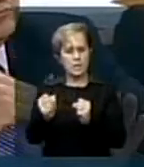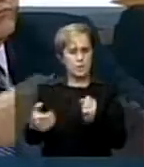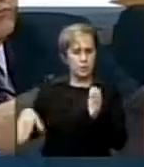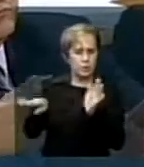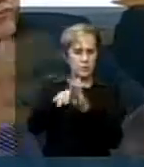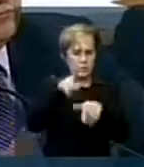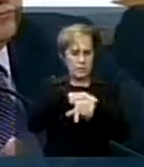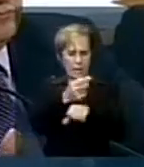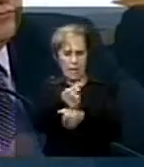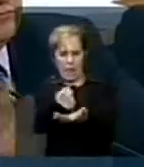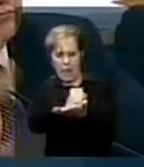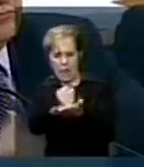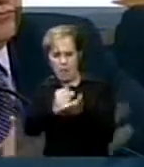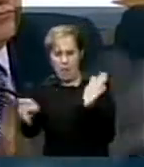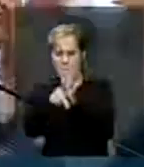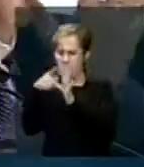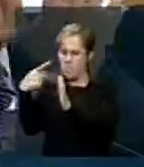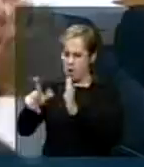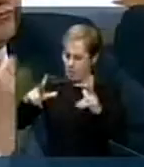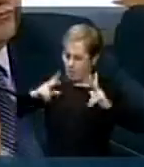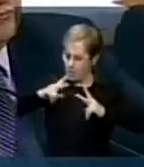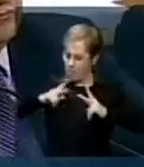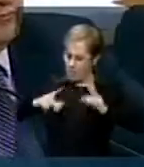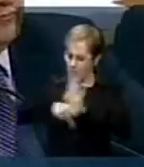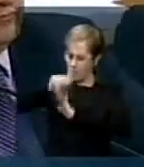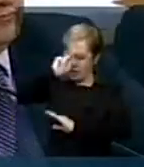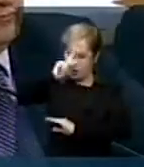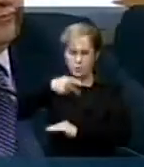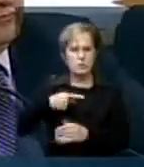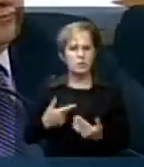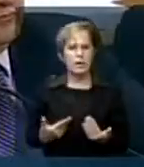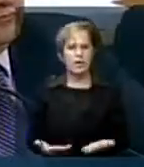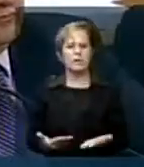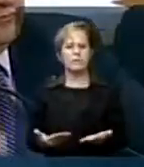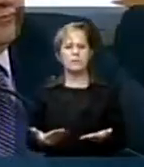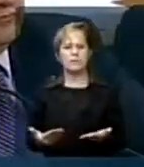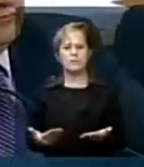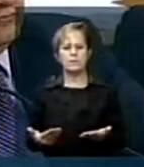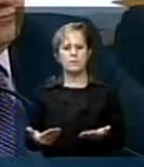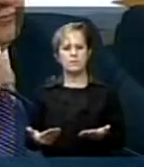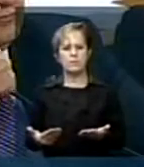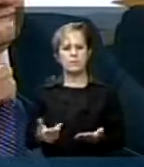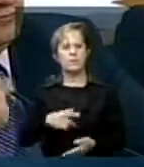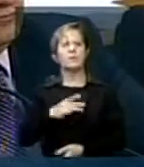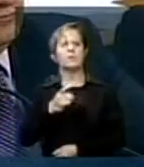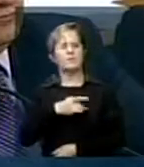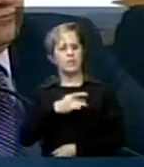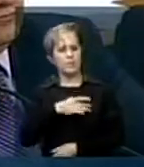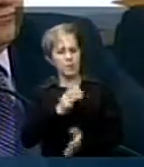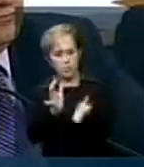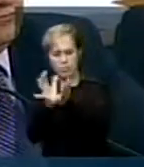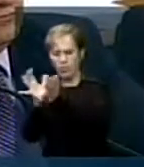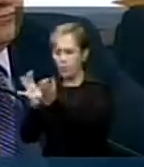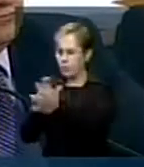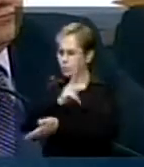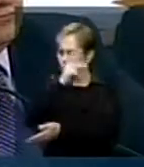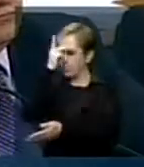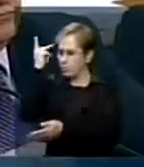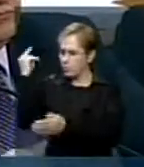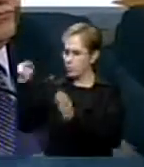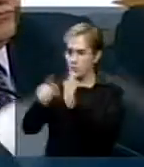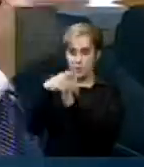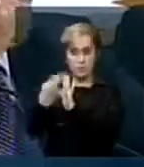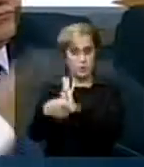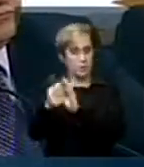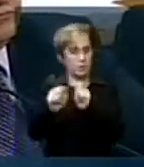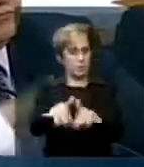dele como se fosse um espaço particular de um partido político. Tenho medo daqueles que vêm a esse plenário